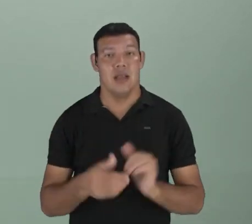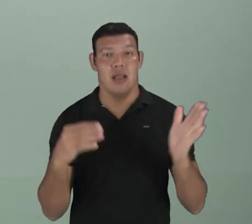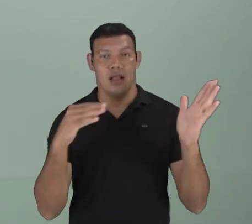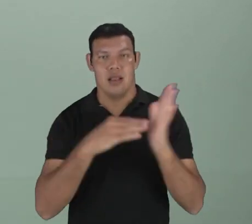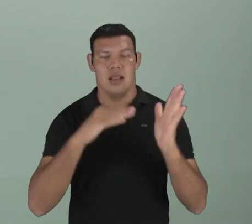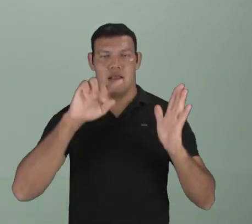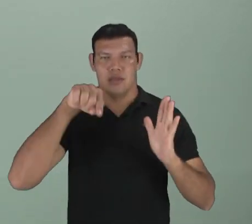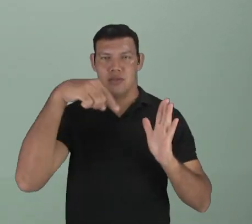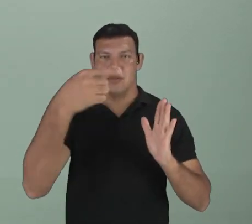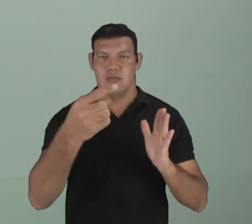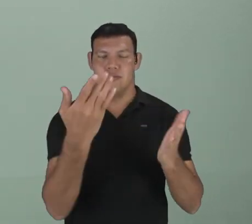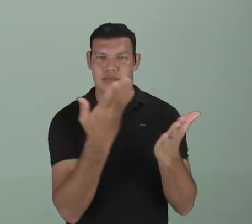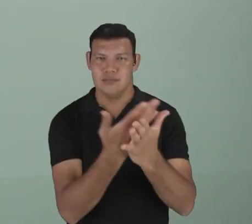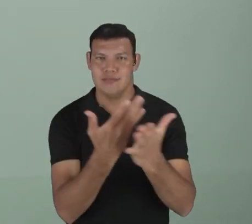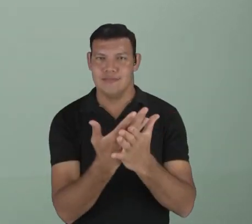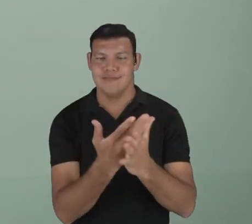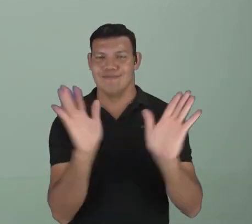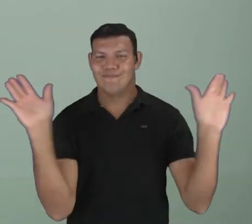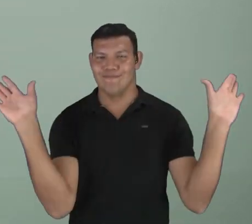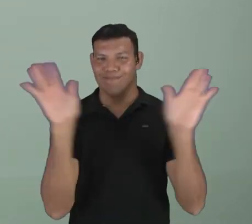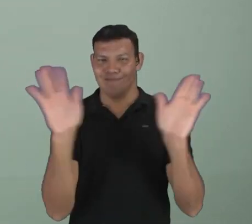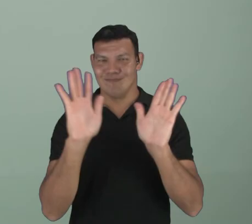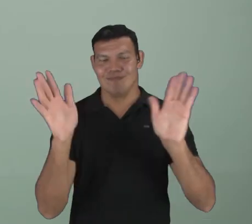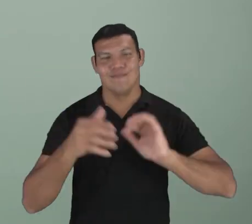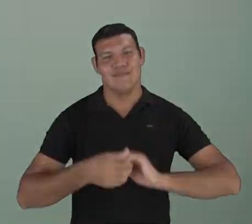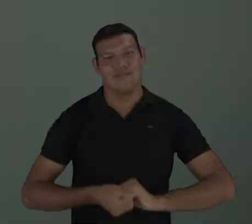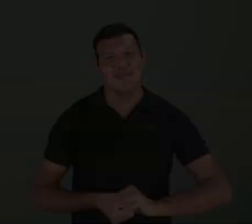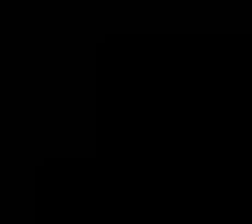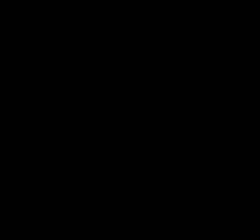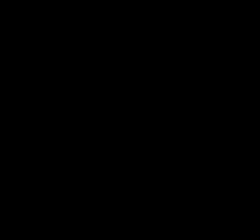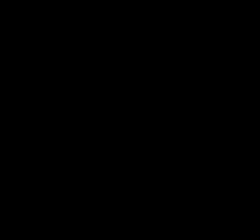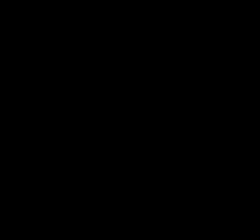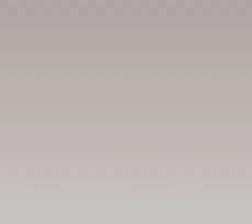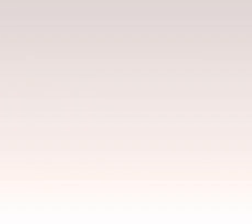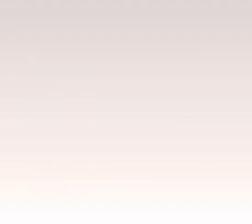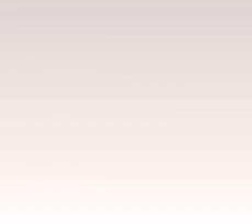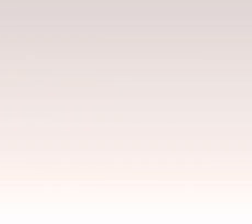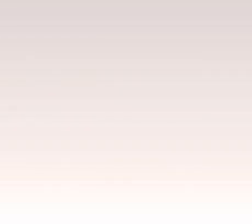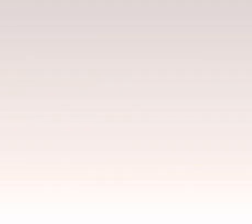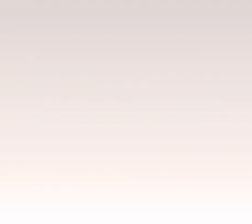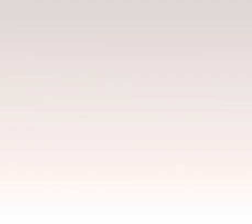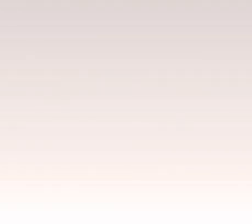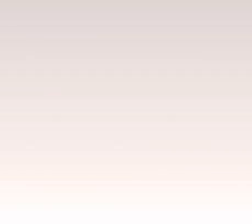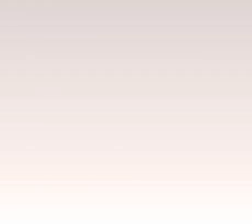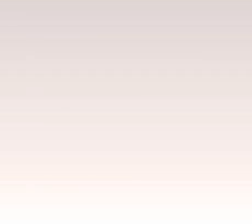até o nosso próximo encontro. Tchau!